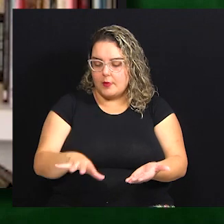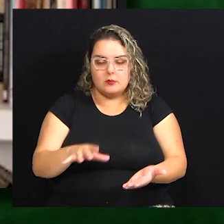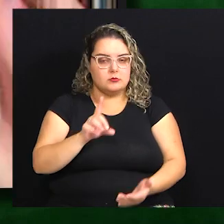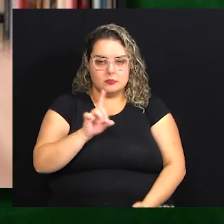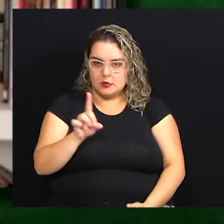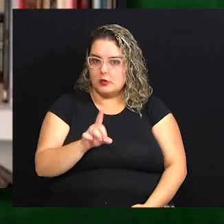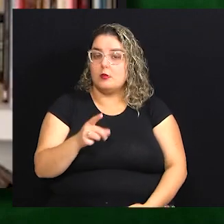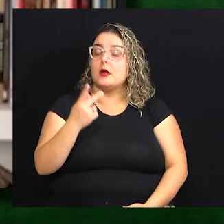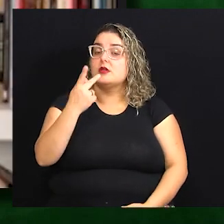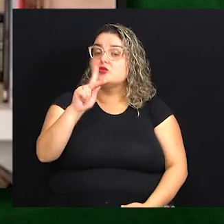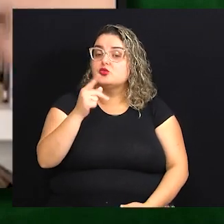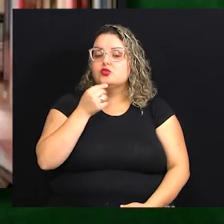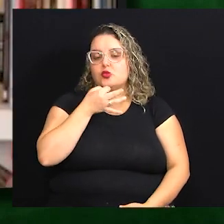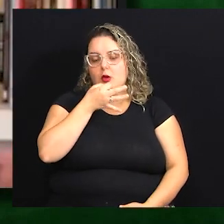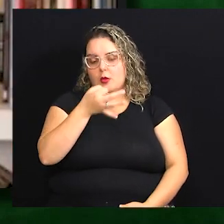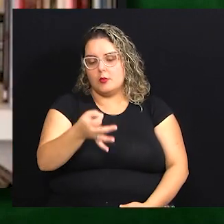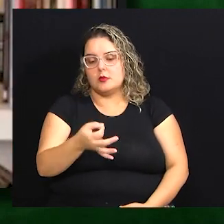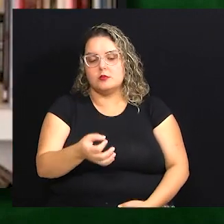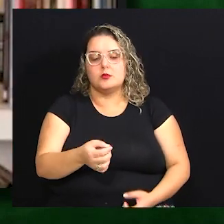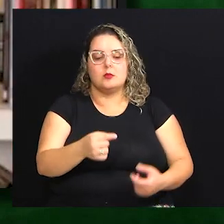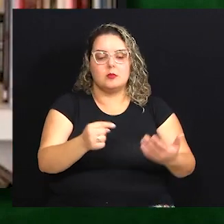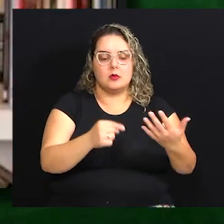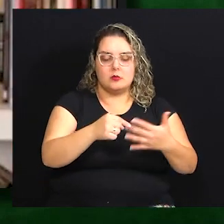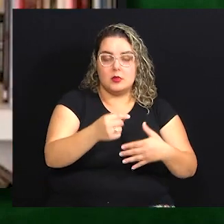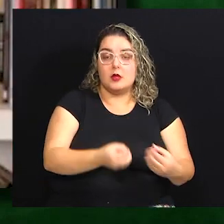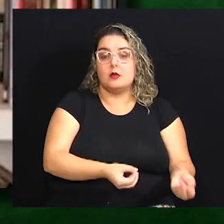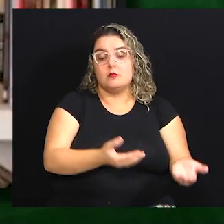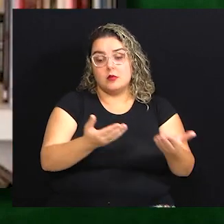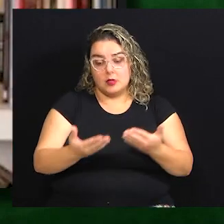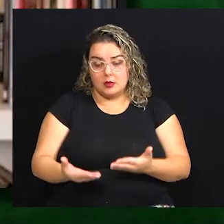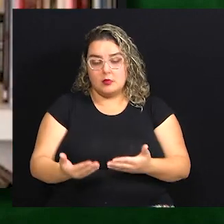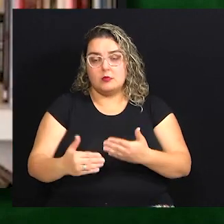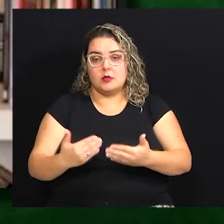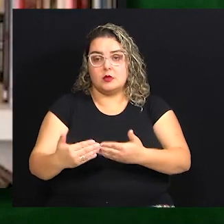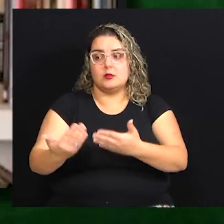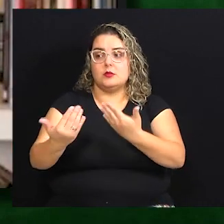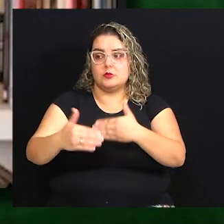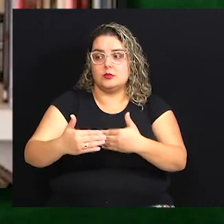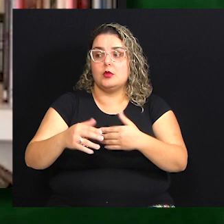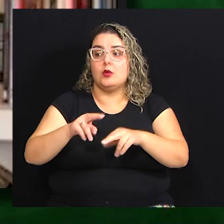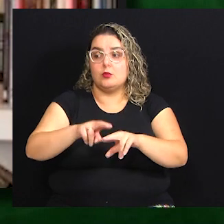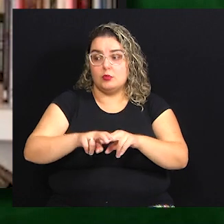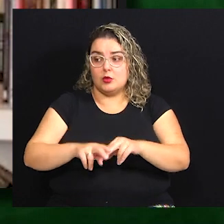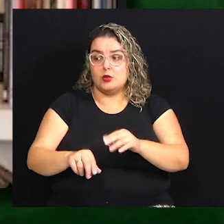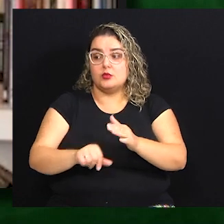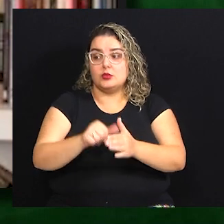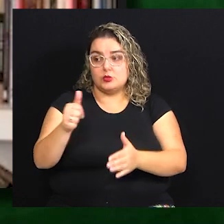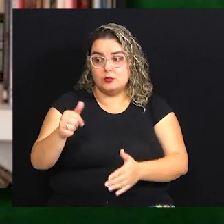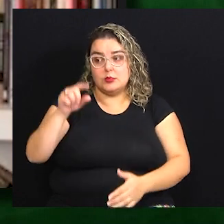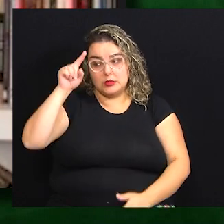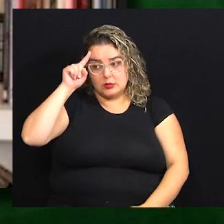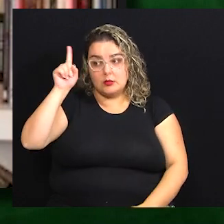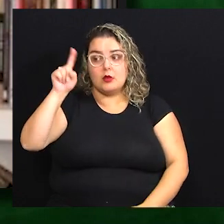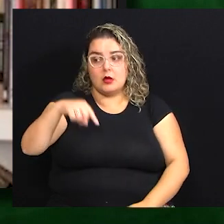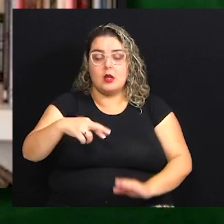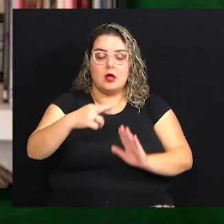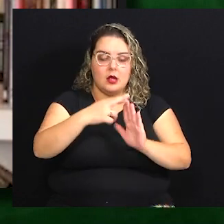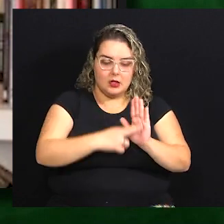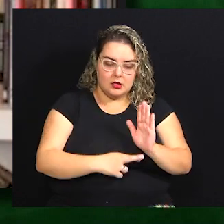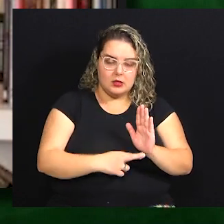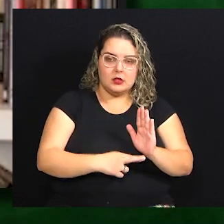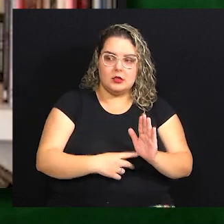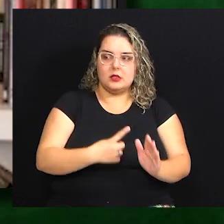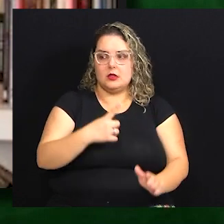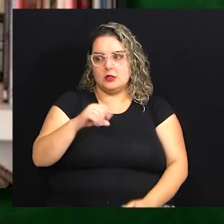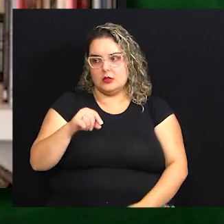partir daqueles elementos e daquelas informações que são apresentadas durante a prova. Por isso que no primeiro dia de prova é a redação